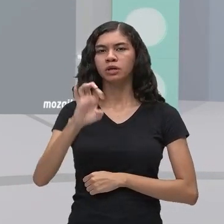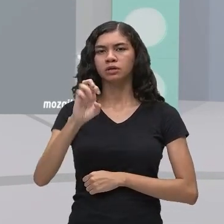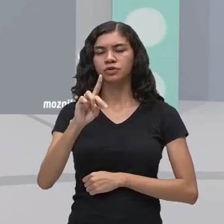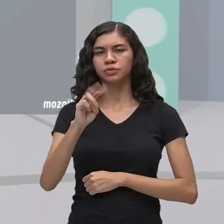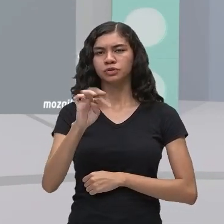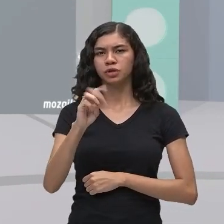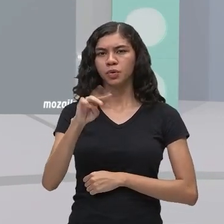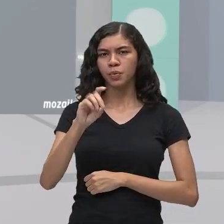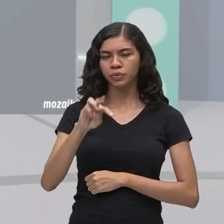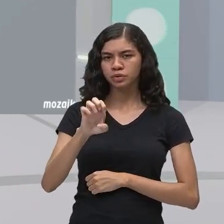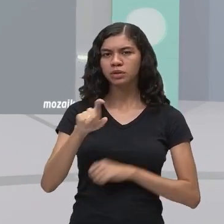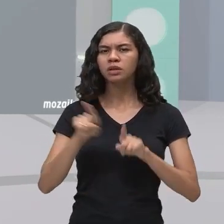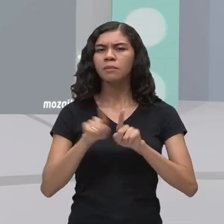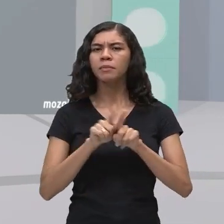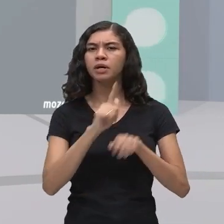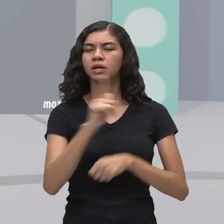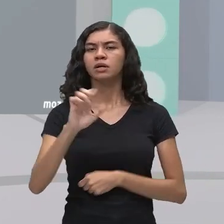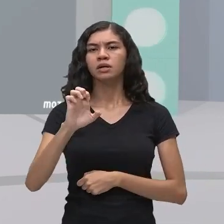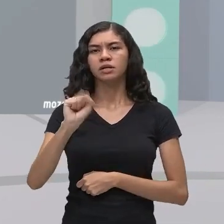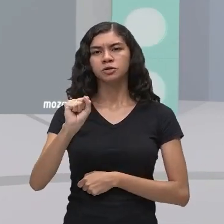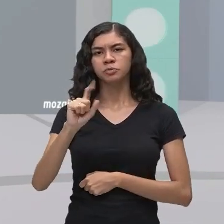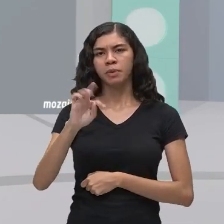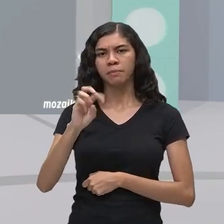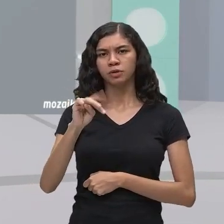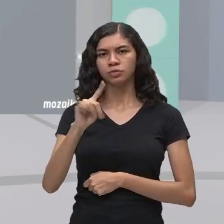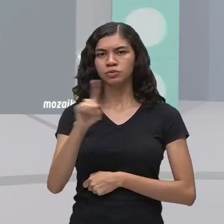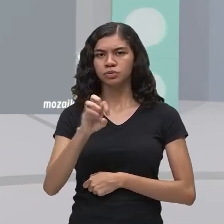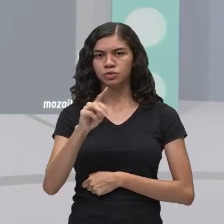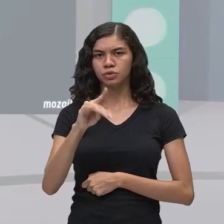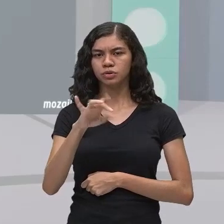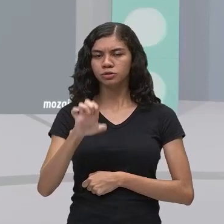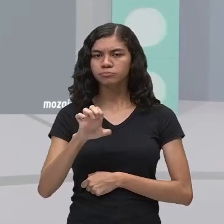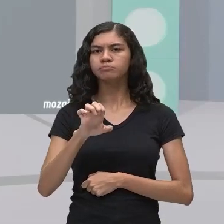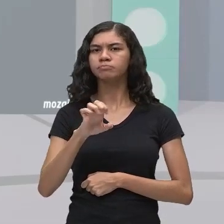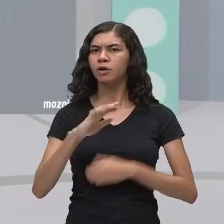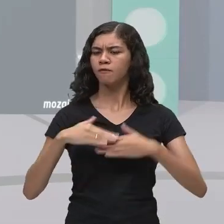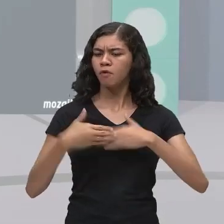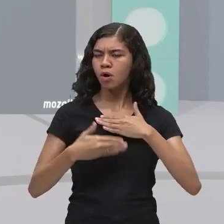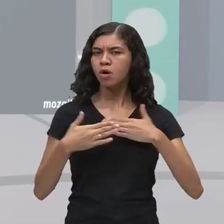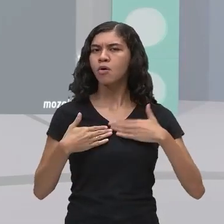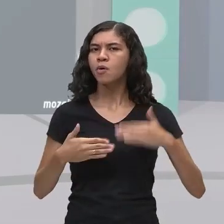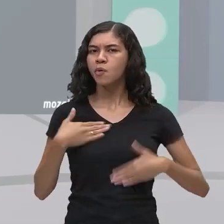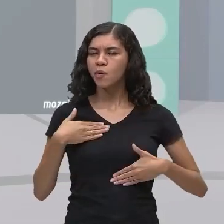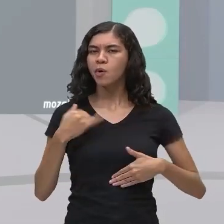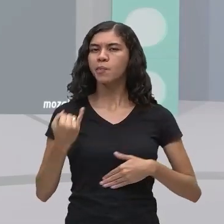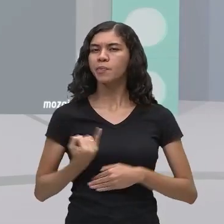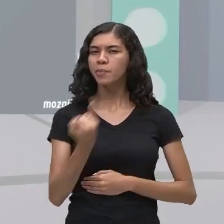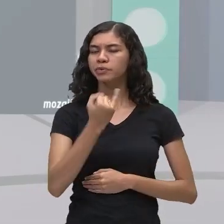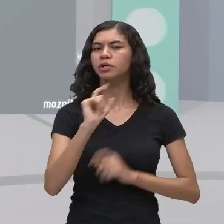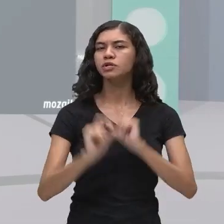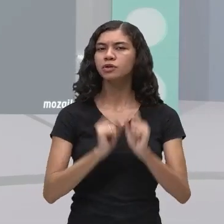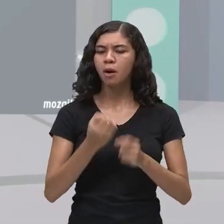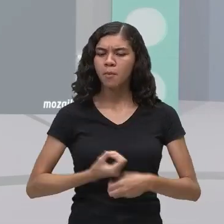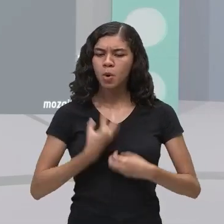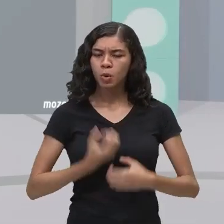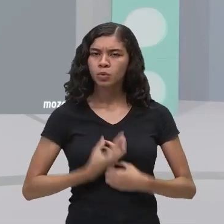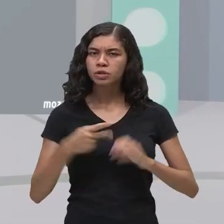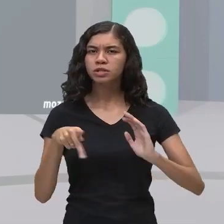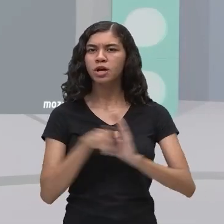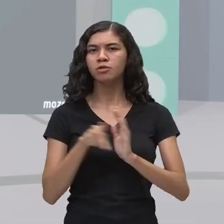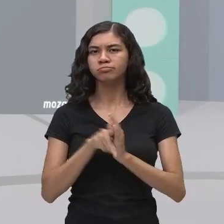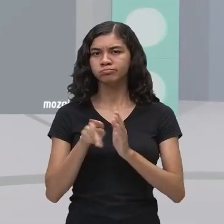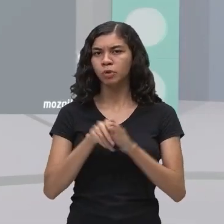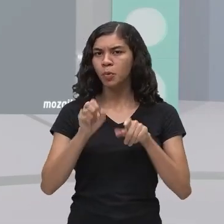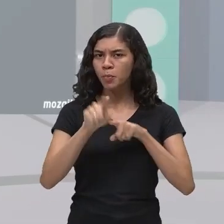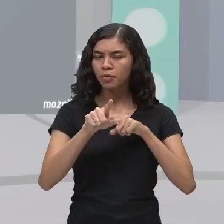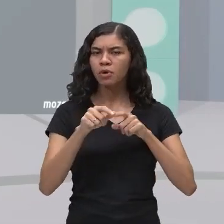os espermatozoides. E essa localização fora do corpo é fundamental para a produção dos espermatozoides, porque eles precisam de uma